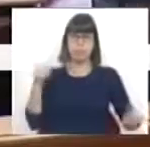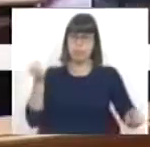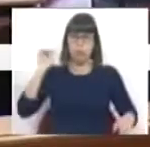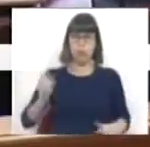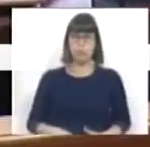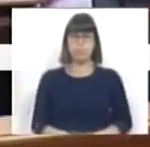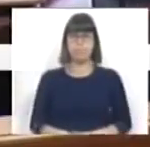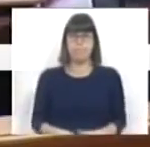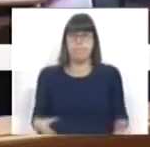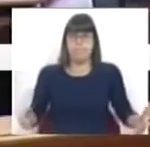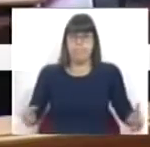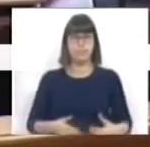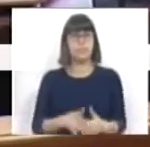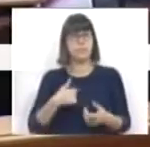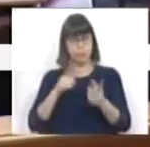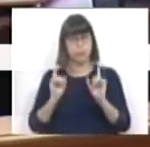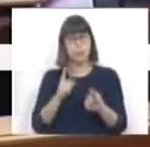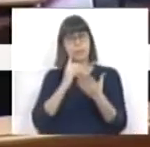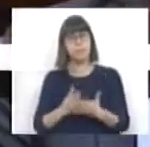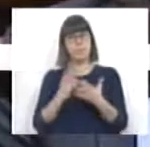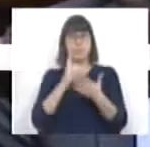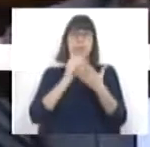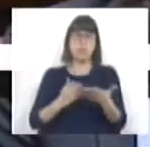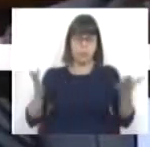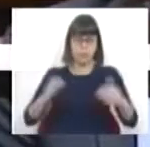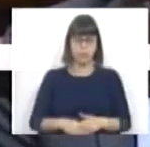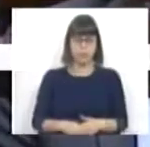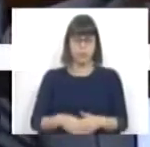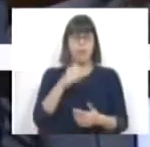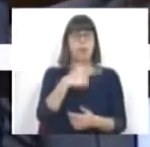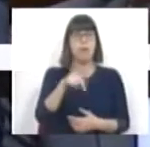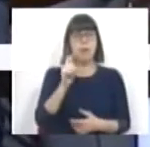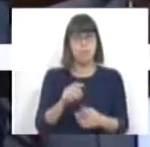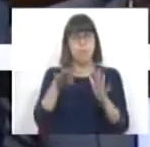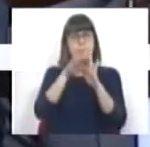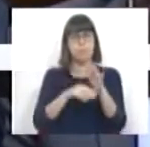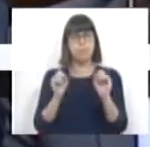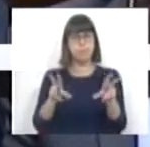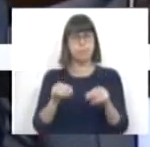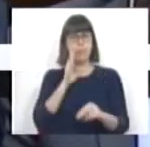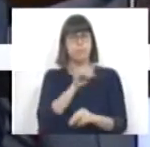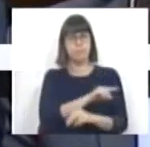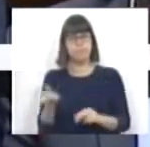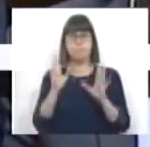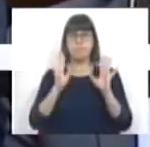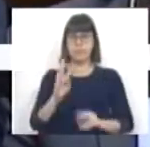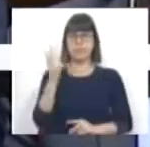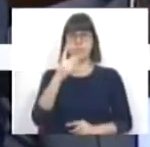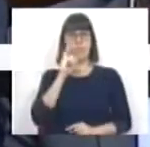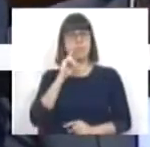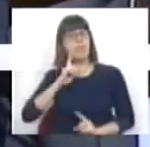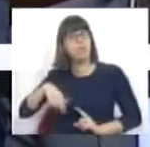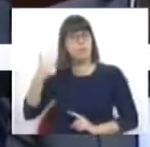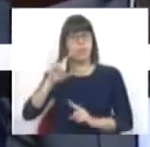gosto. E, portanto, se vamos começar a estudar, estudemos. Para o Bloco de Esquerda, um programa de limpeza da banca tem de ter três